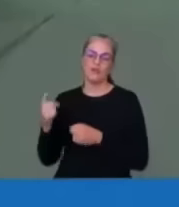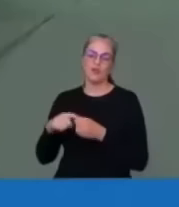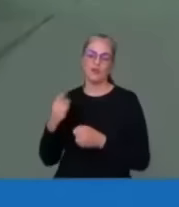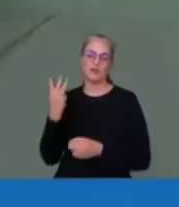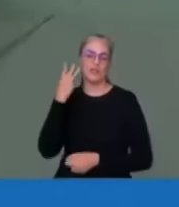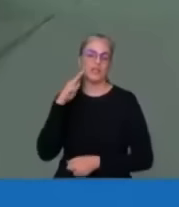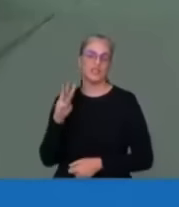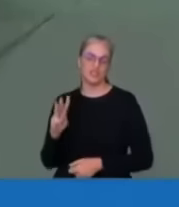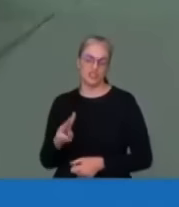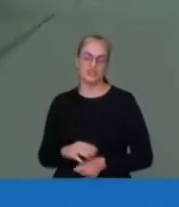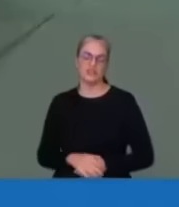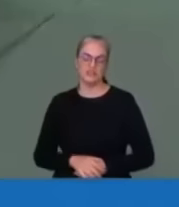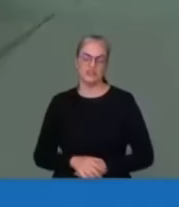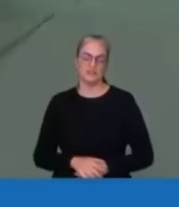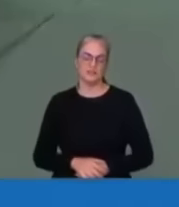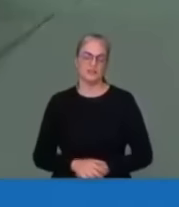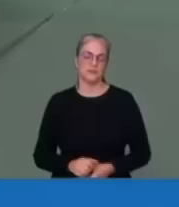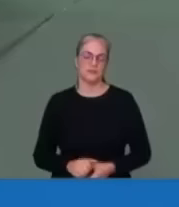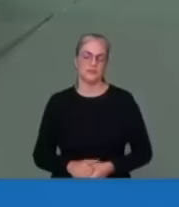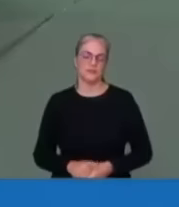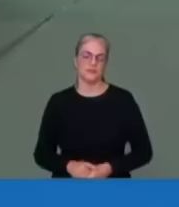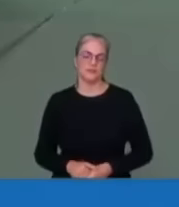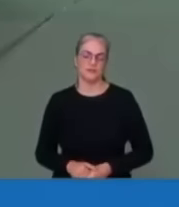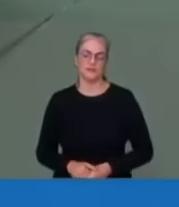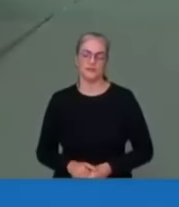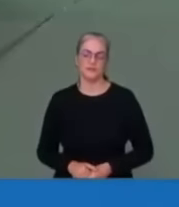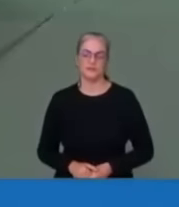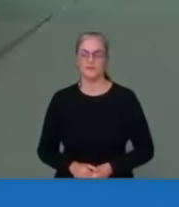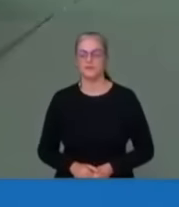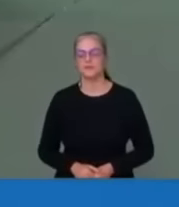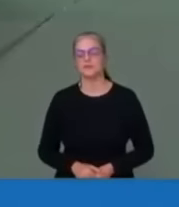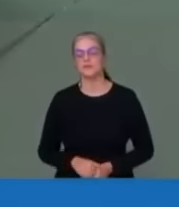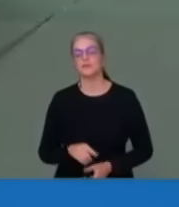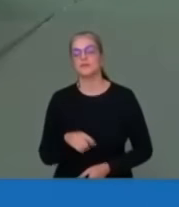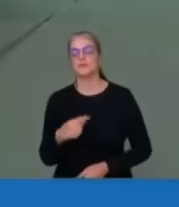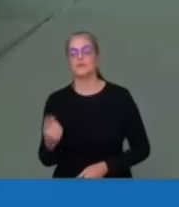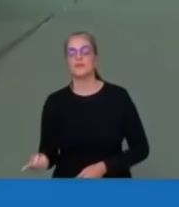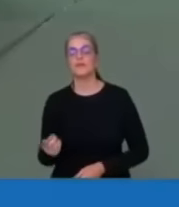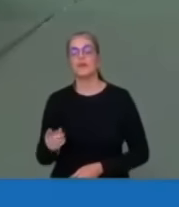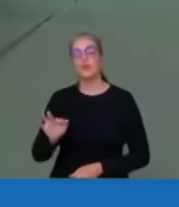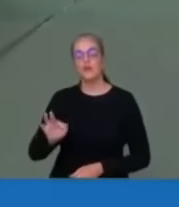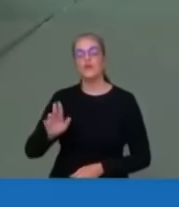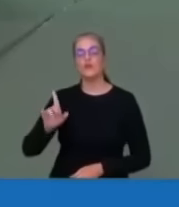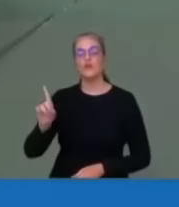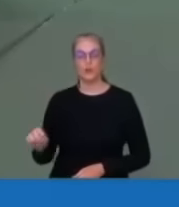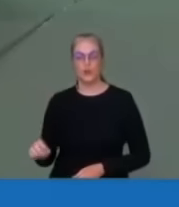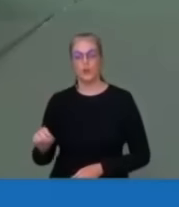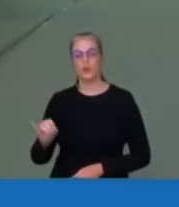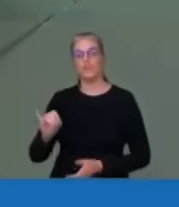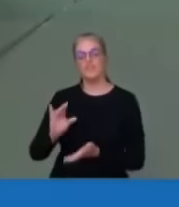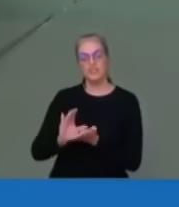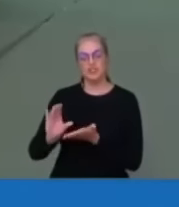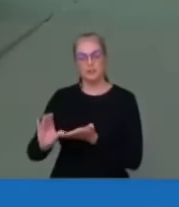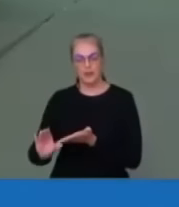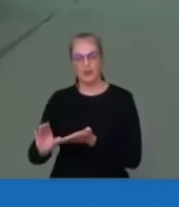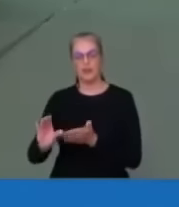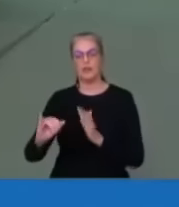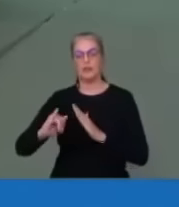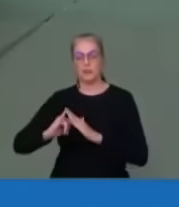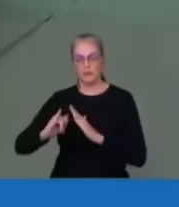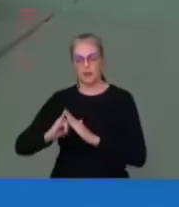voto aí foi pro Senado pode ser alterado lá tem Lobby para que seja alterado lá então eu acho que esses assuntos